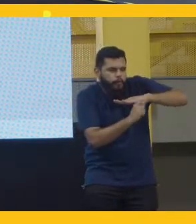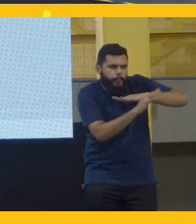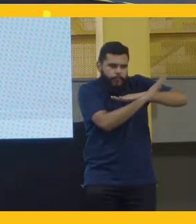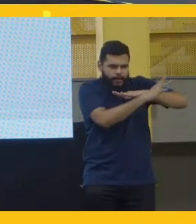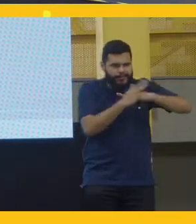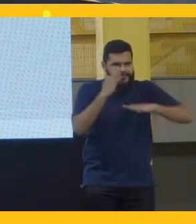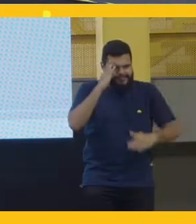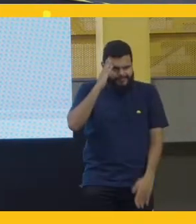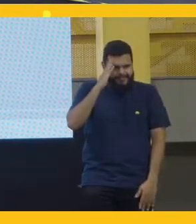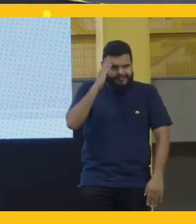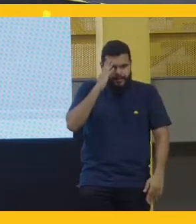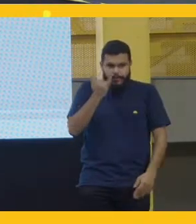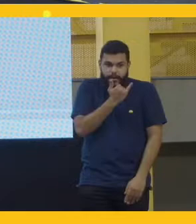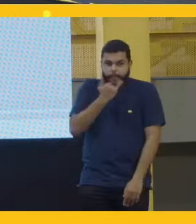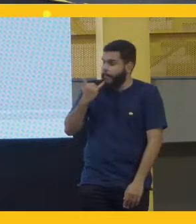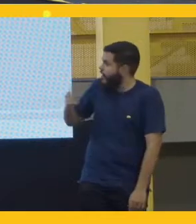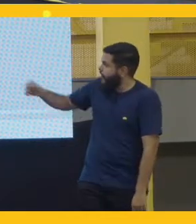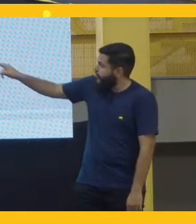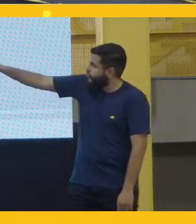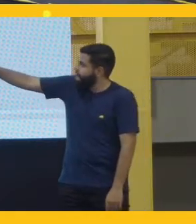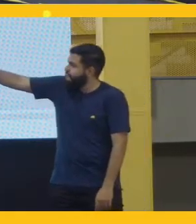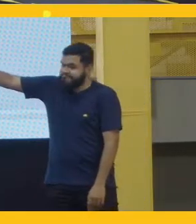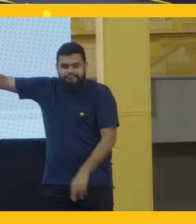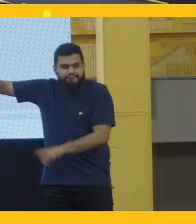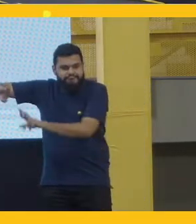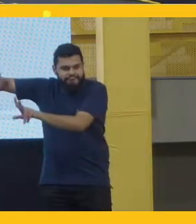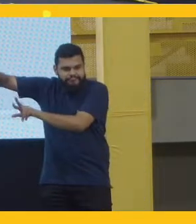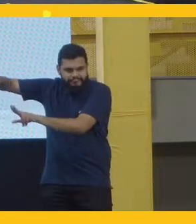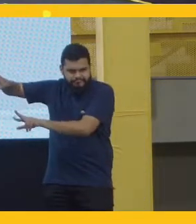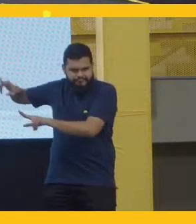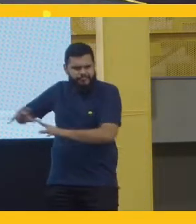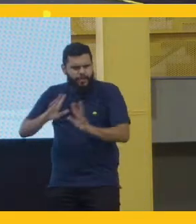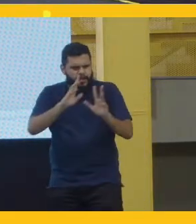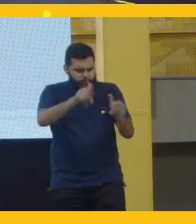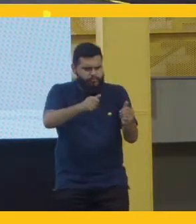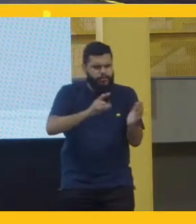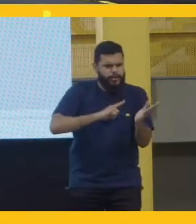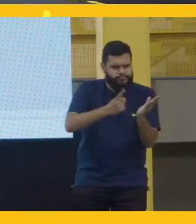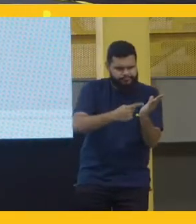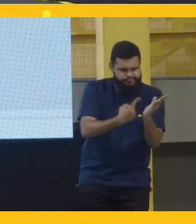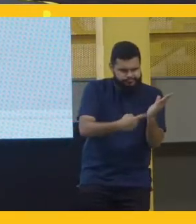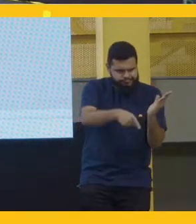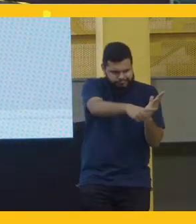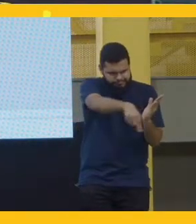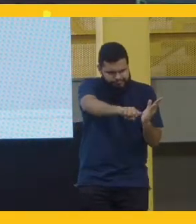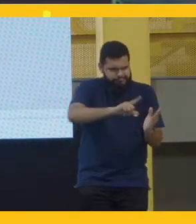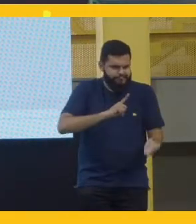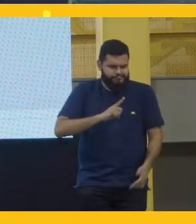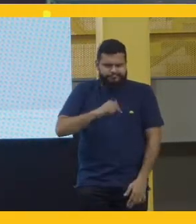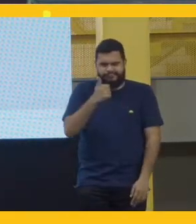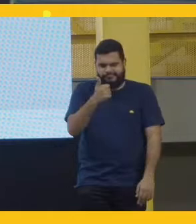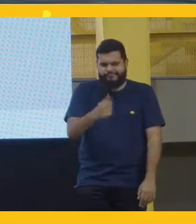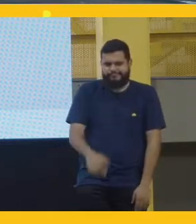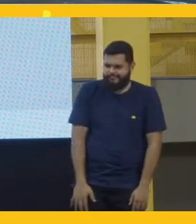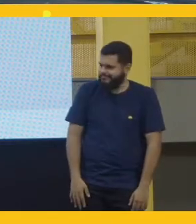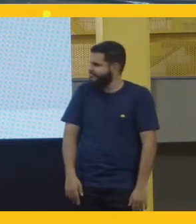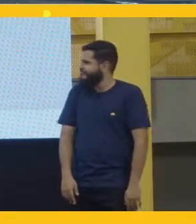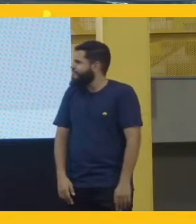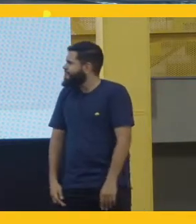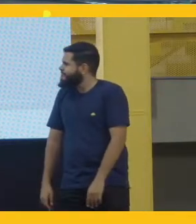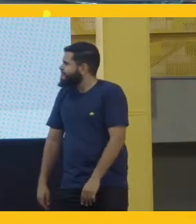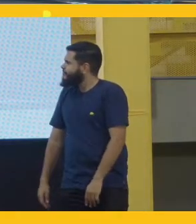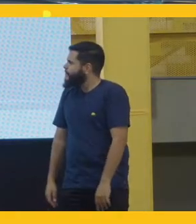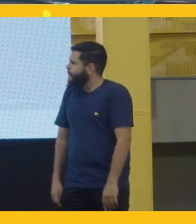tirando é foto disso tudo. Tem tudo isso na apostila de vocês. Só não tem a cor, né? Mas aí você vê